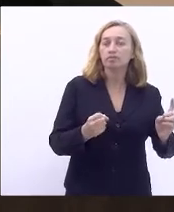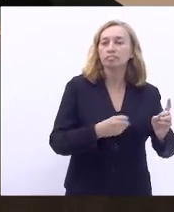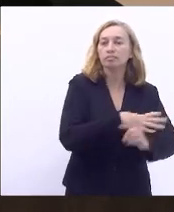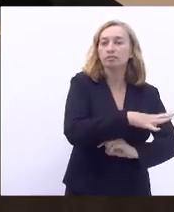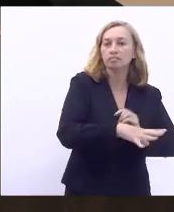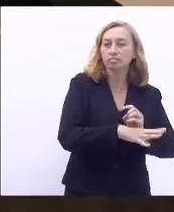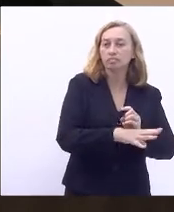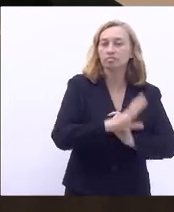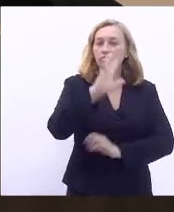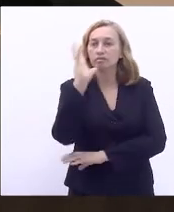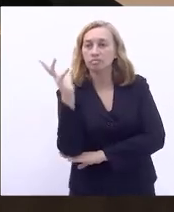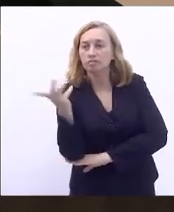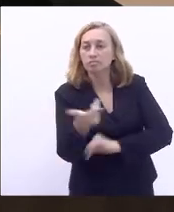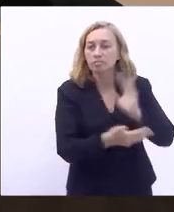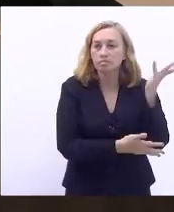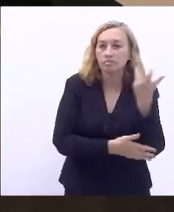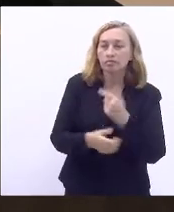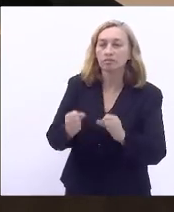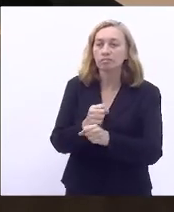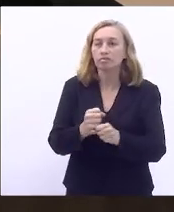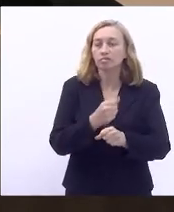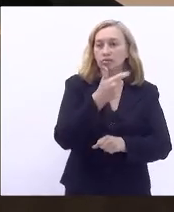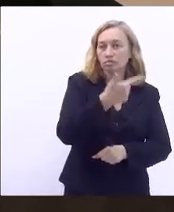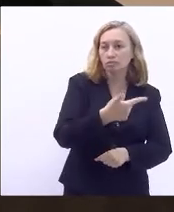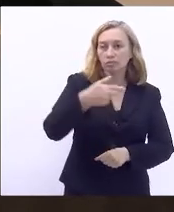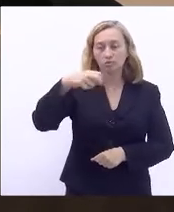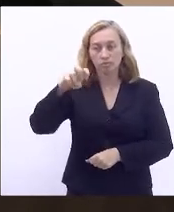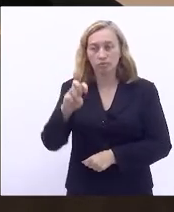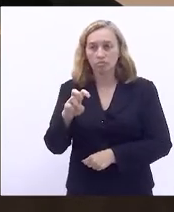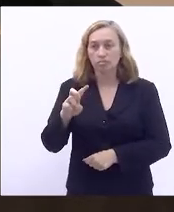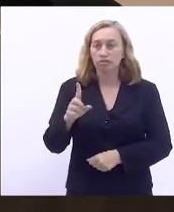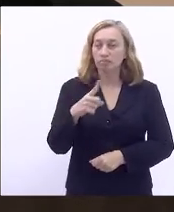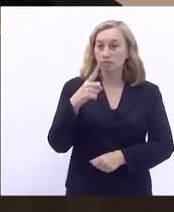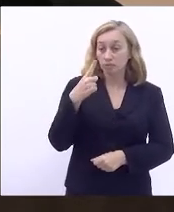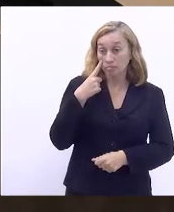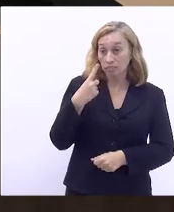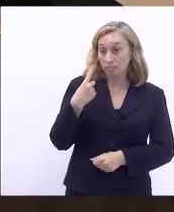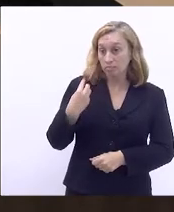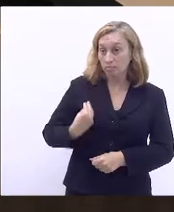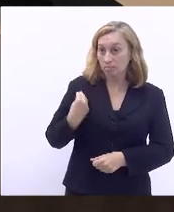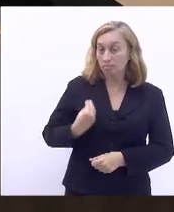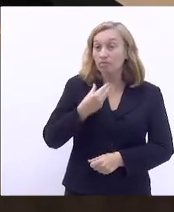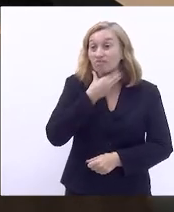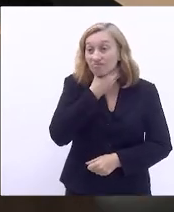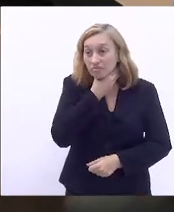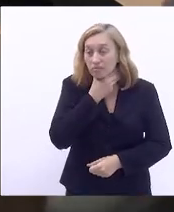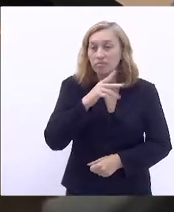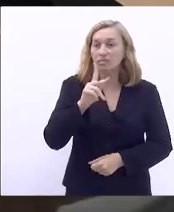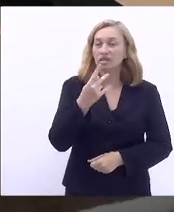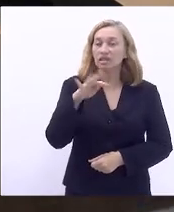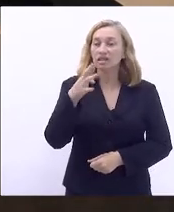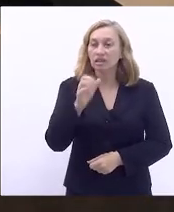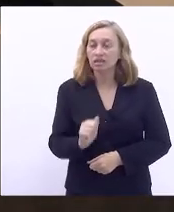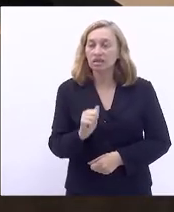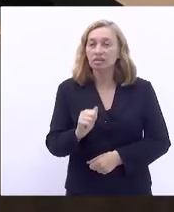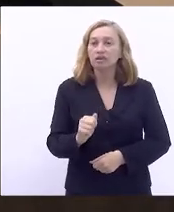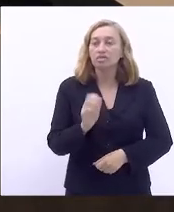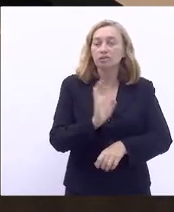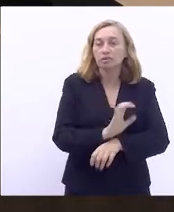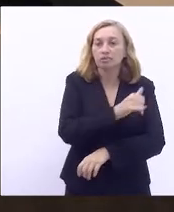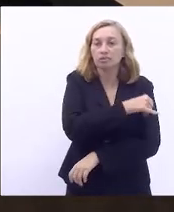impactos ambientais. No ano de 2015, quando a gente vivenciou a maior crise hídrica do estado do Rio de